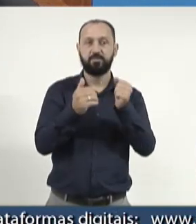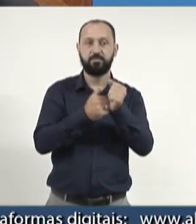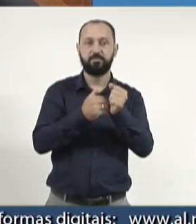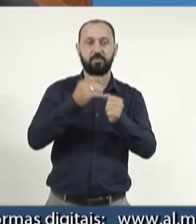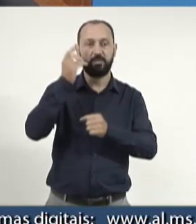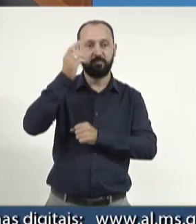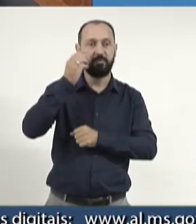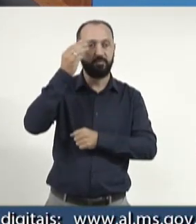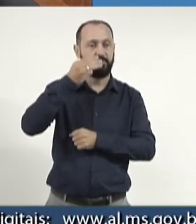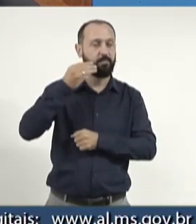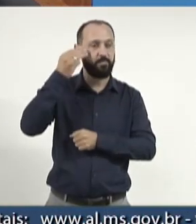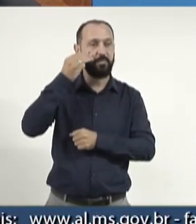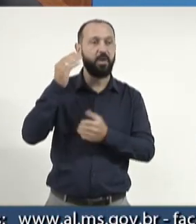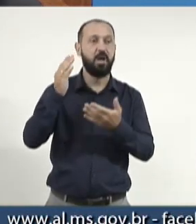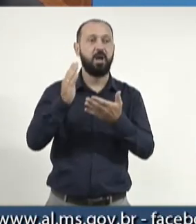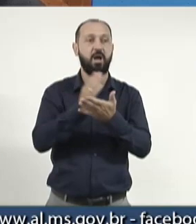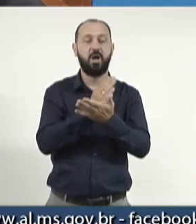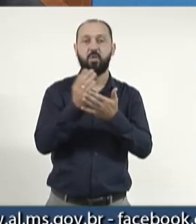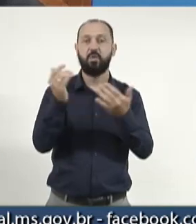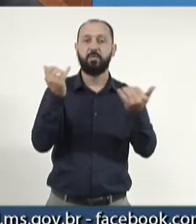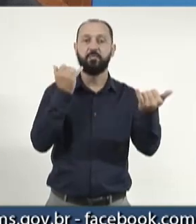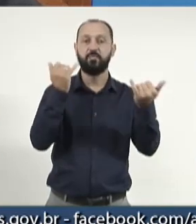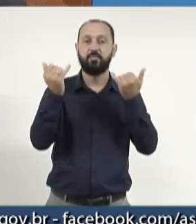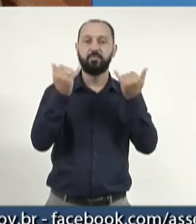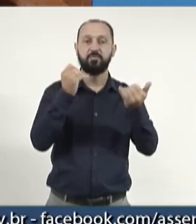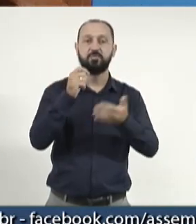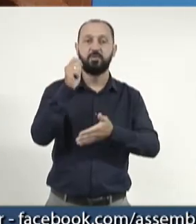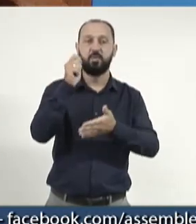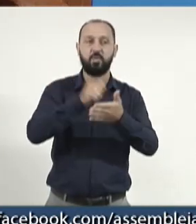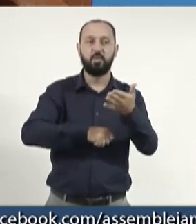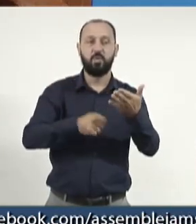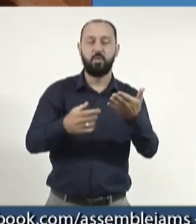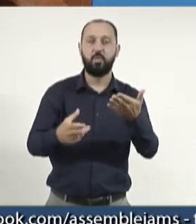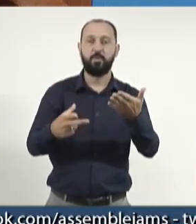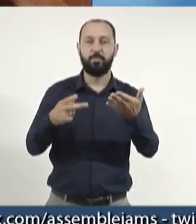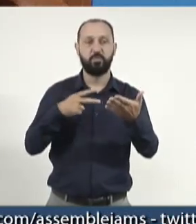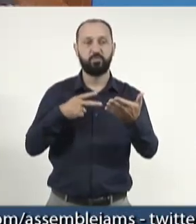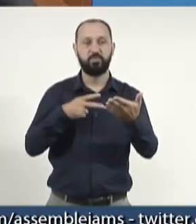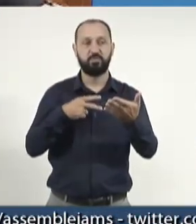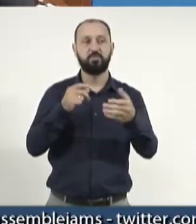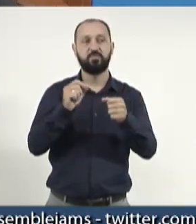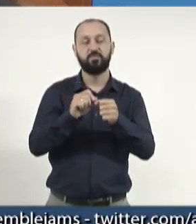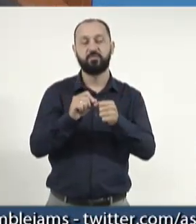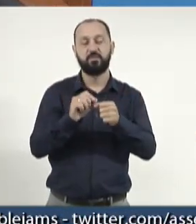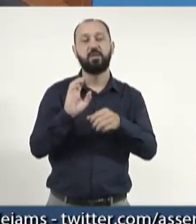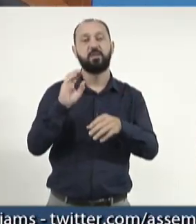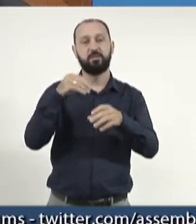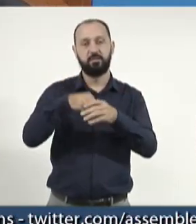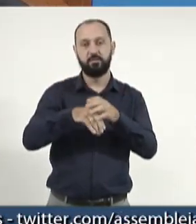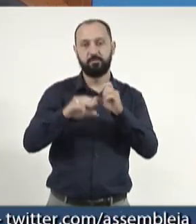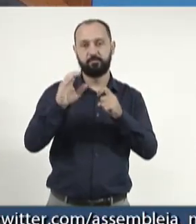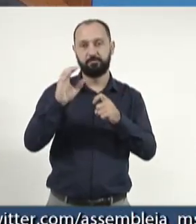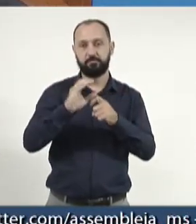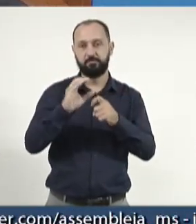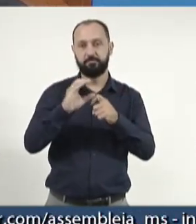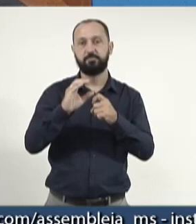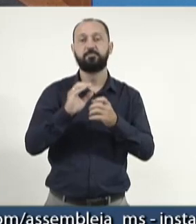Mara Caseiro, algumas informações de contratos particulares que são celebrados dentro da